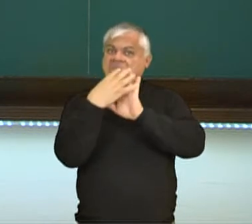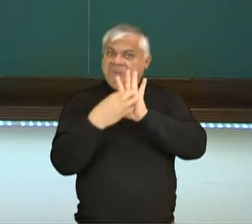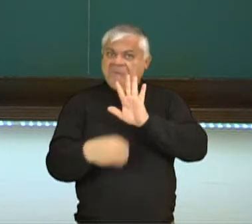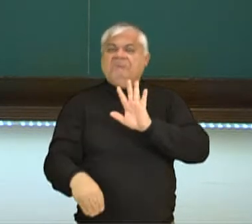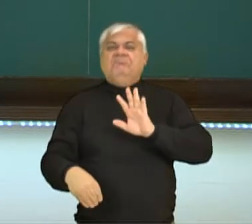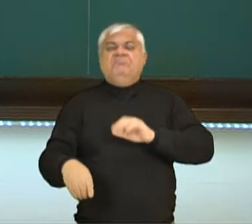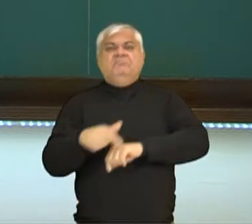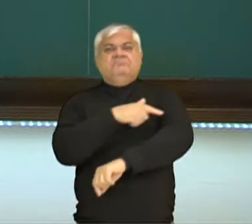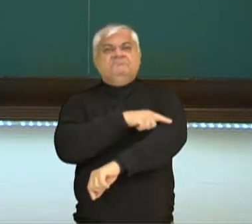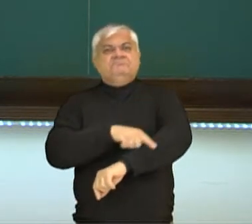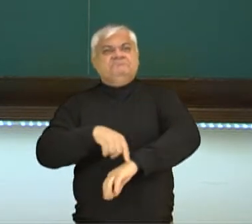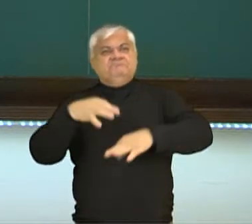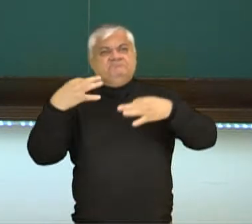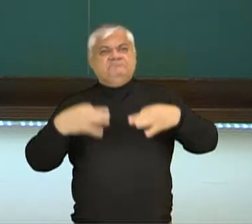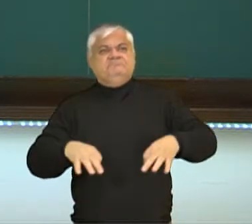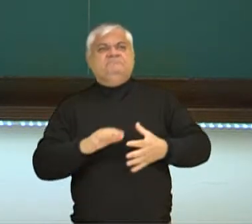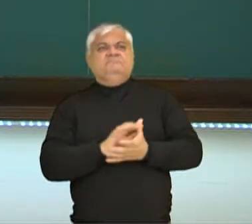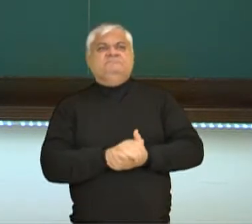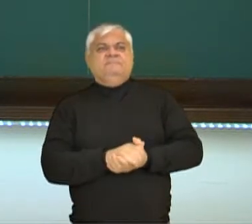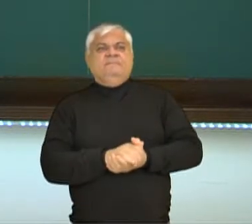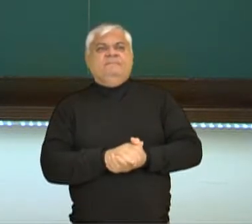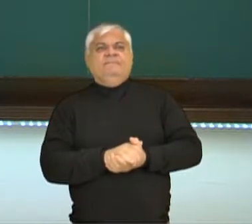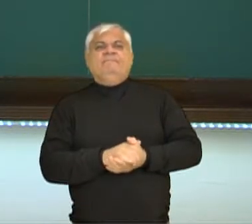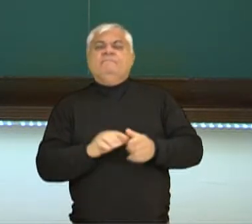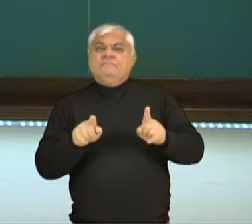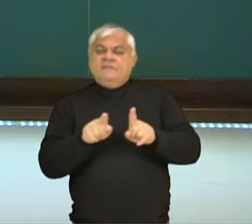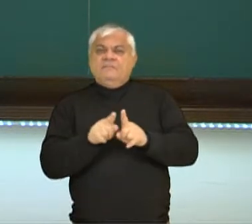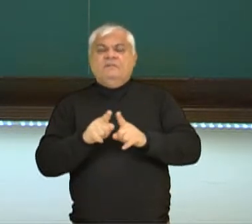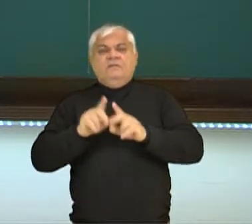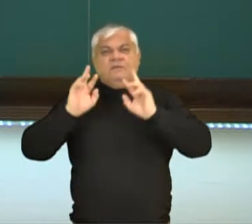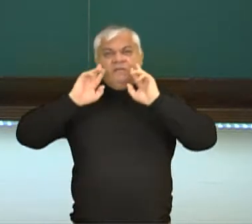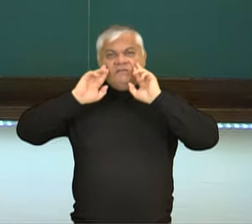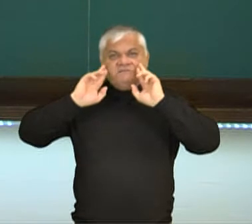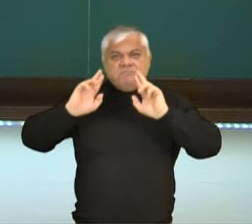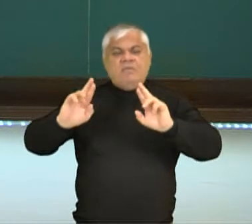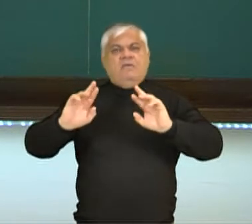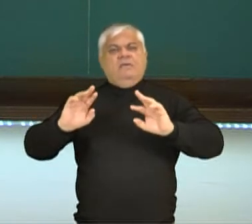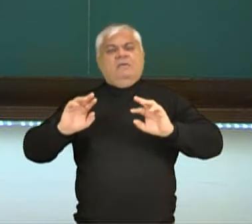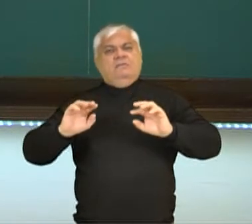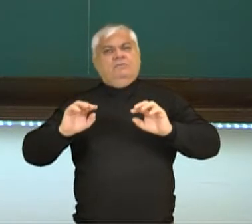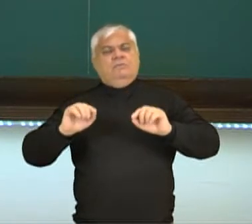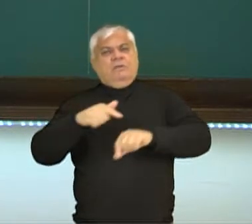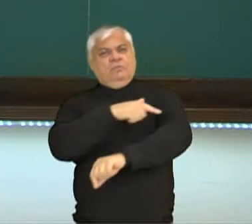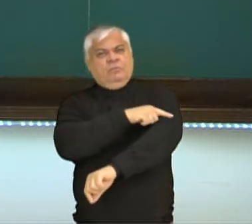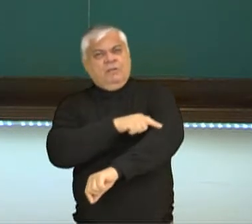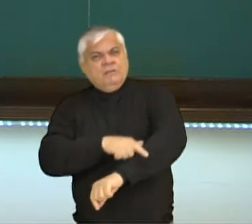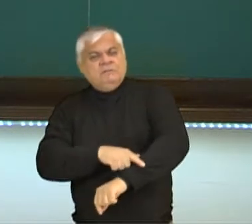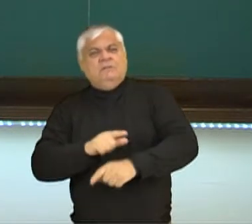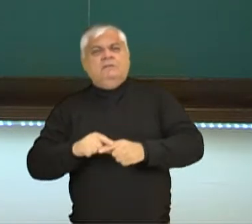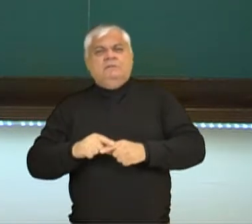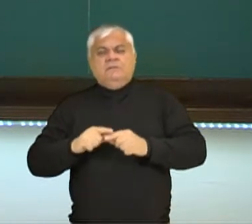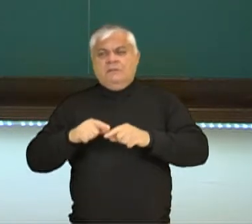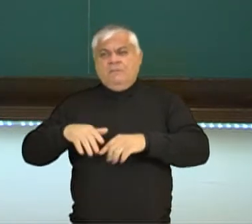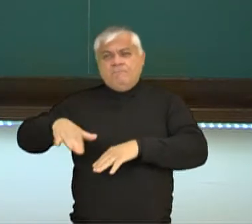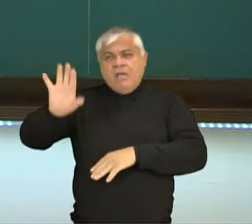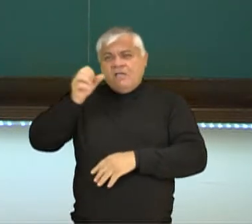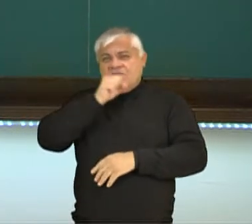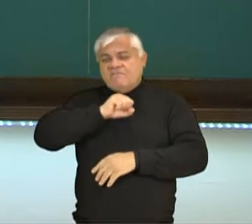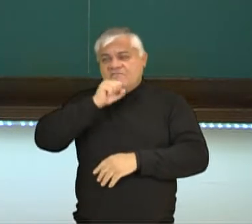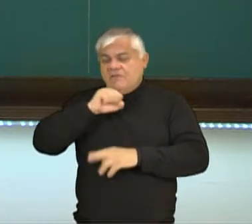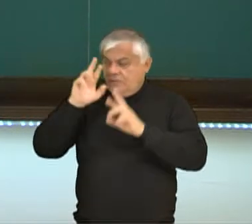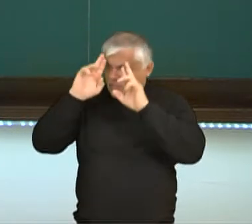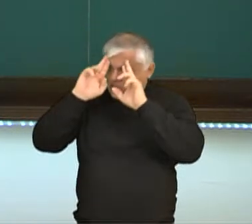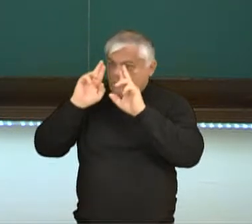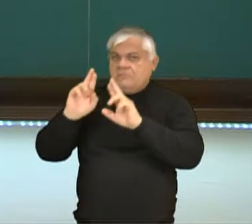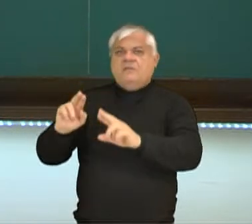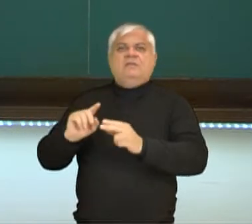sociais adequados, né, a ordem, né, o respeito à ordem, o respeito à hierarquia, respeitar as pessoas mais velhas, respeitar os